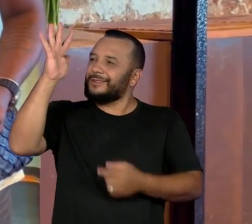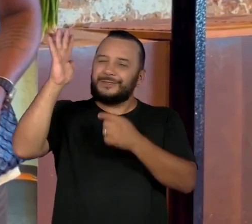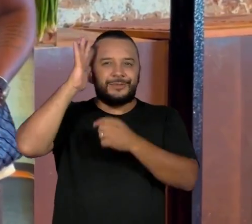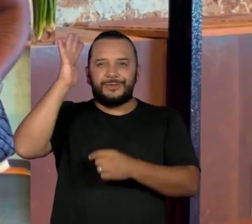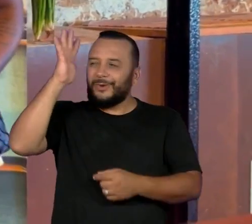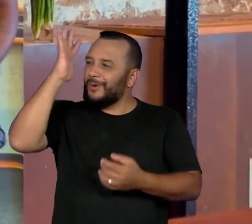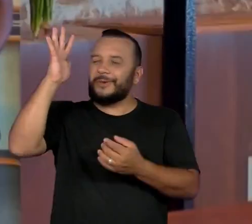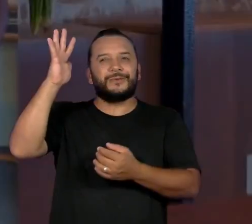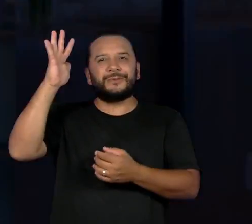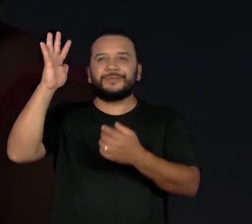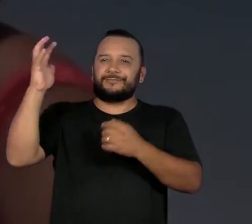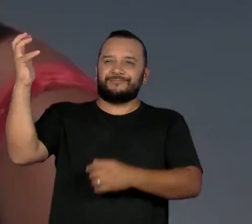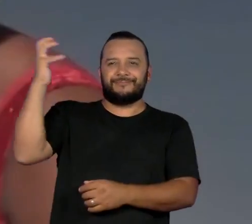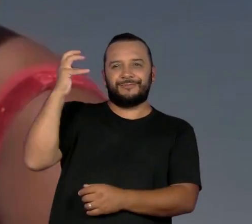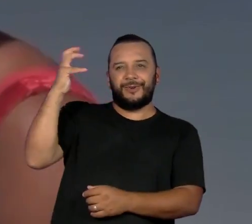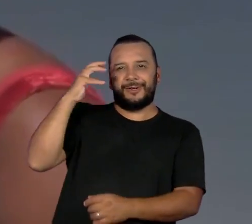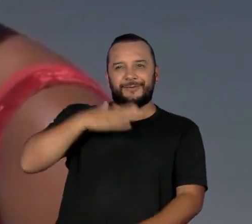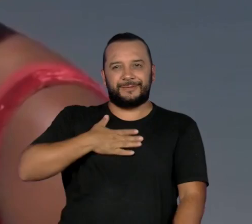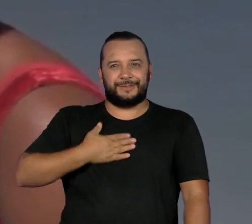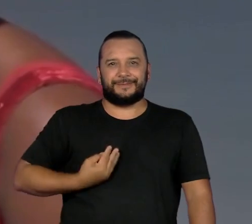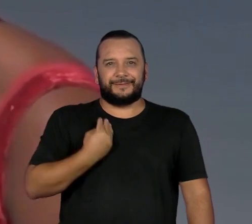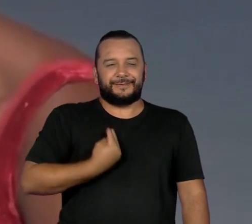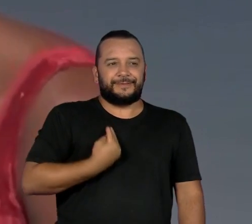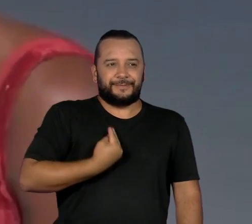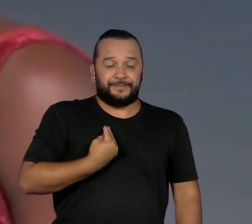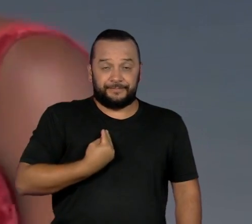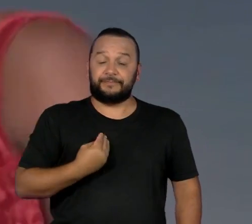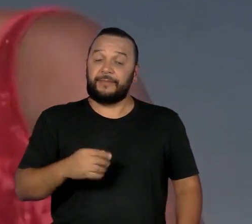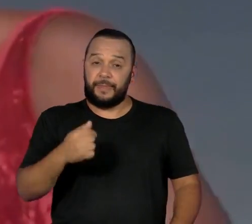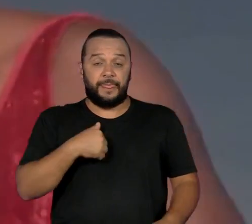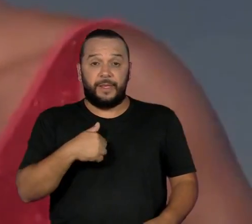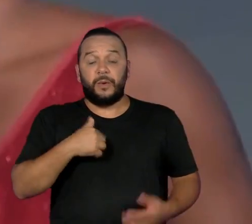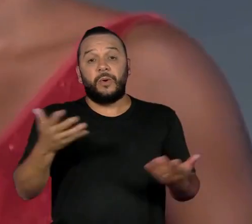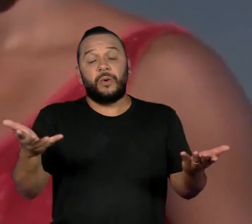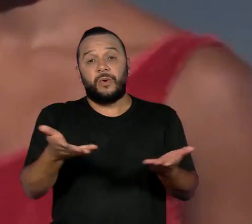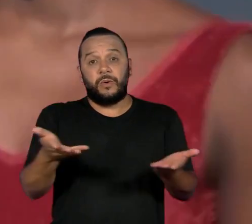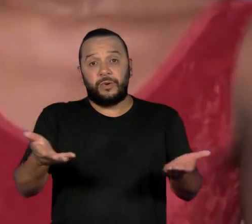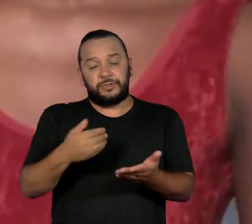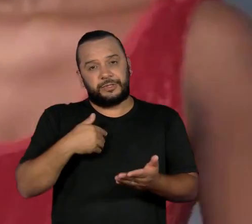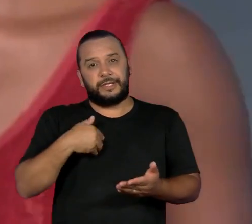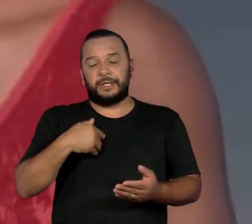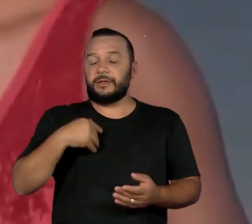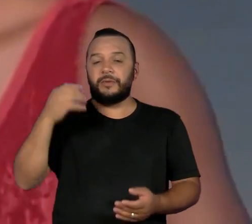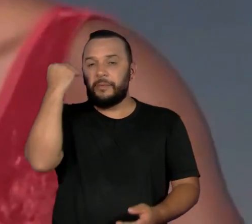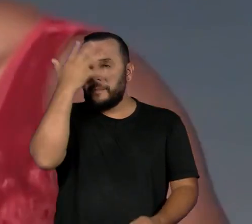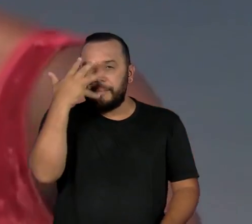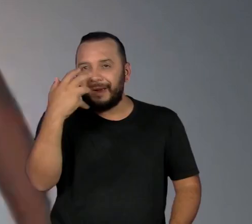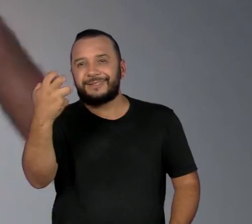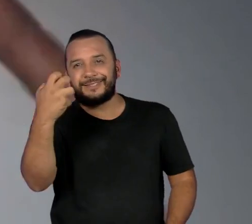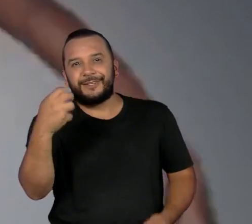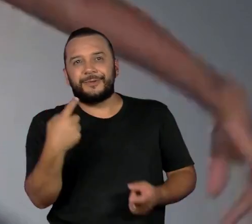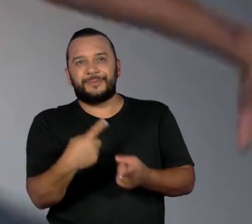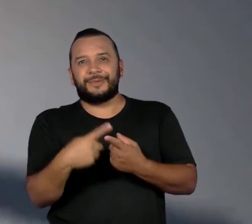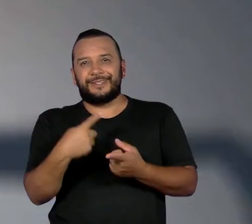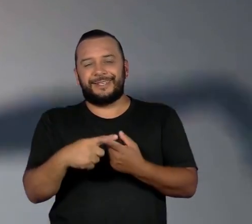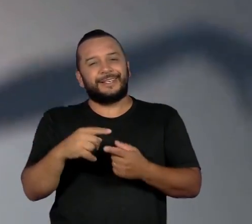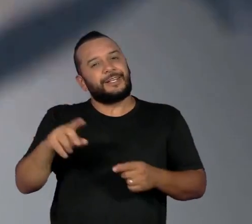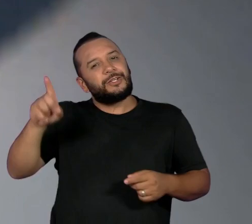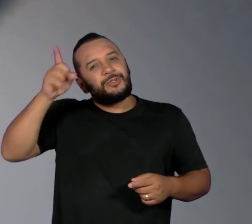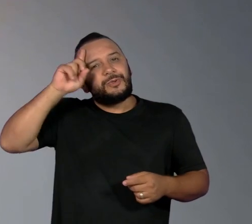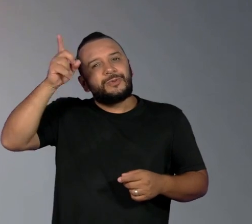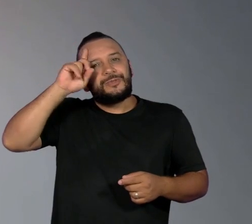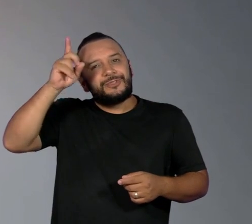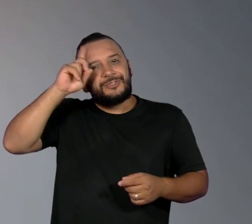sonho. Sonho que nos move. Eu acho que o que mais desperta a minha paixão é saber que todos os dias tem uma criança que se inspira com